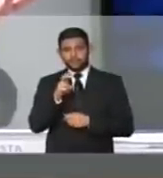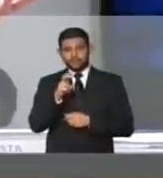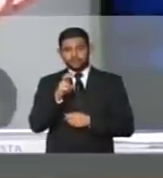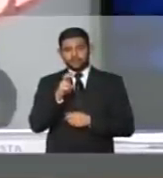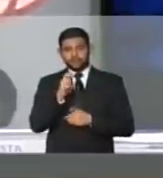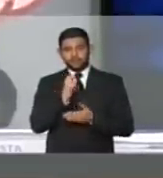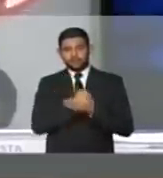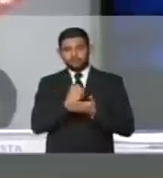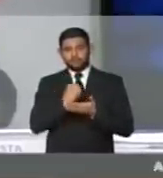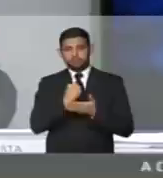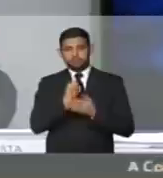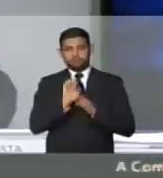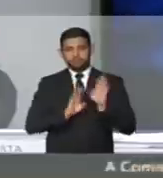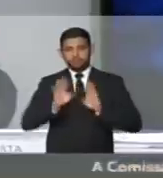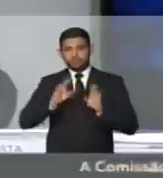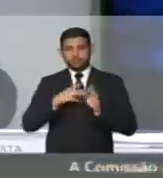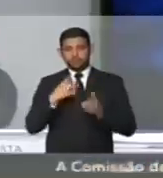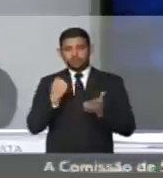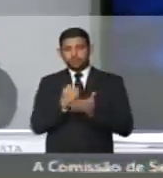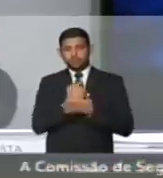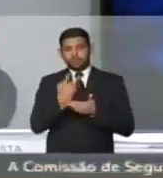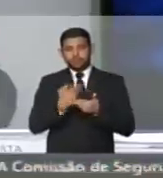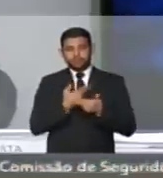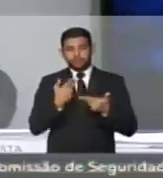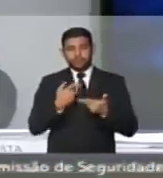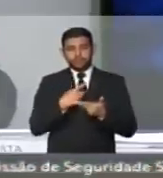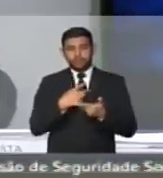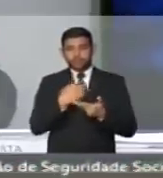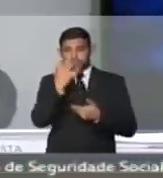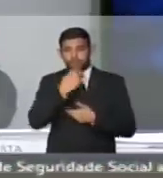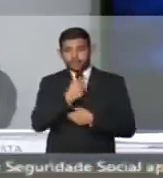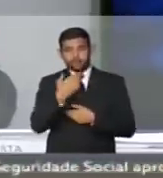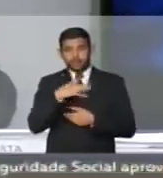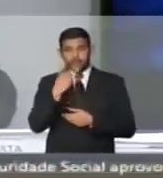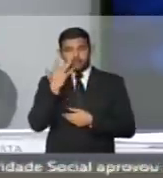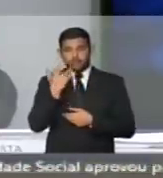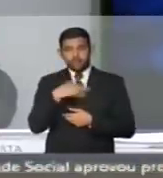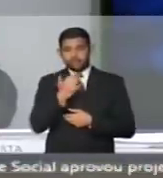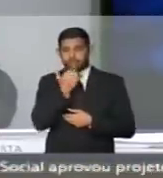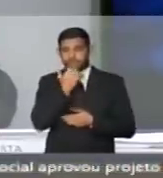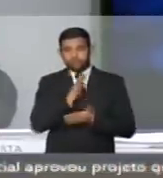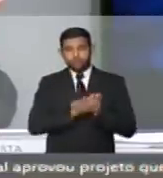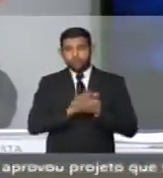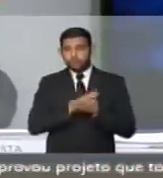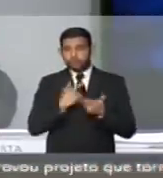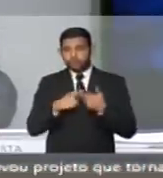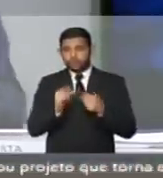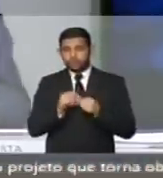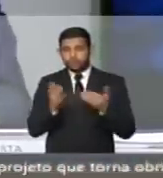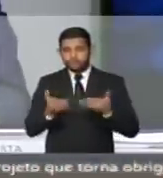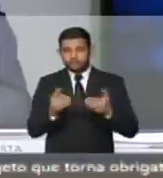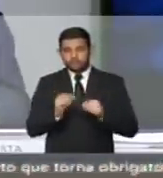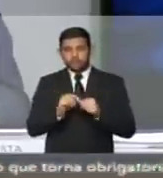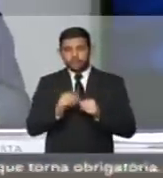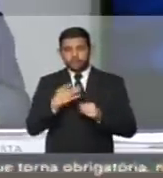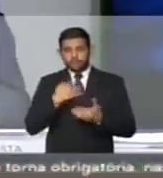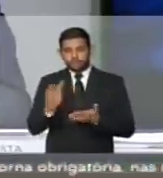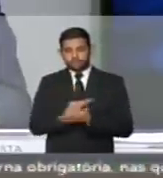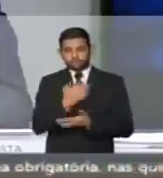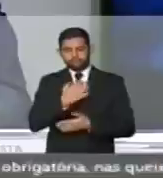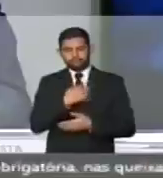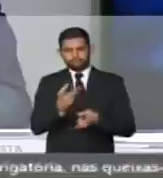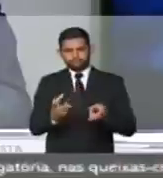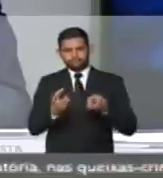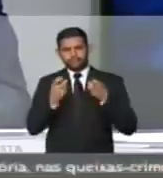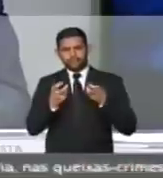bolsa, paguei a consequência e é bruto assim, não tem perdão. Então, a minha realização, quando